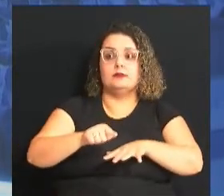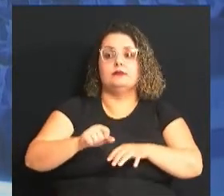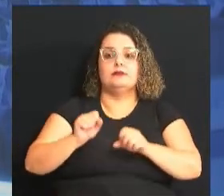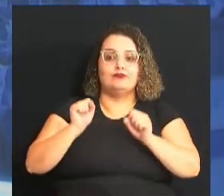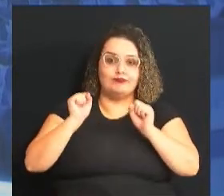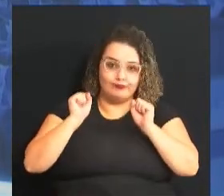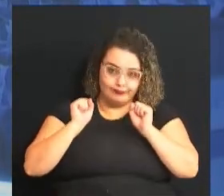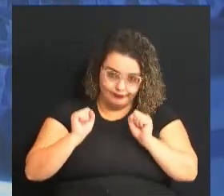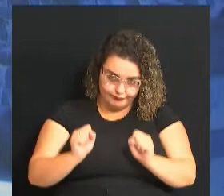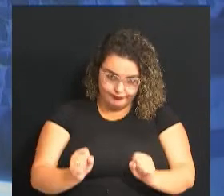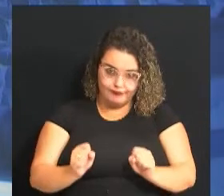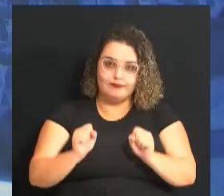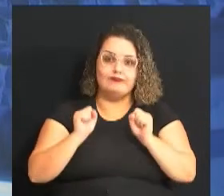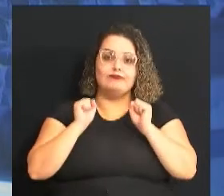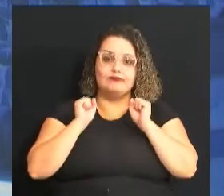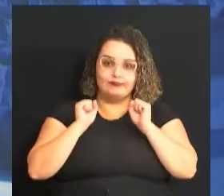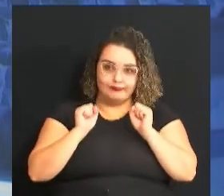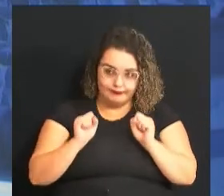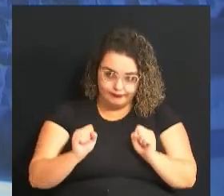Pode,